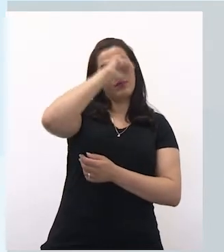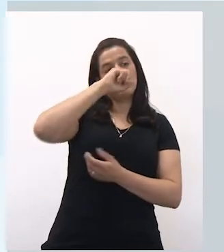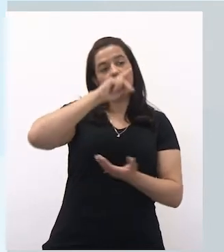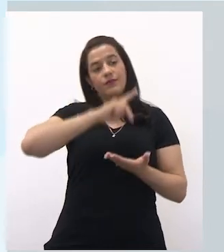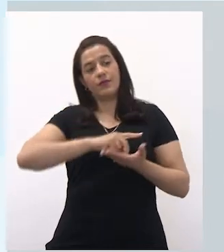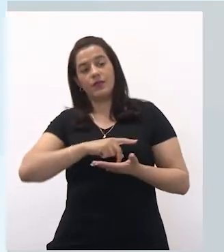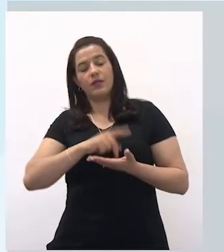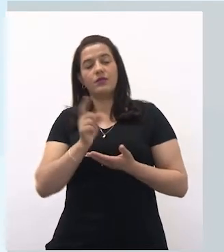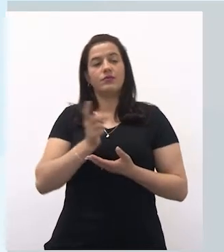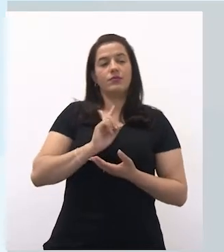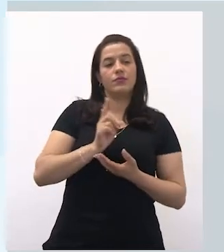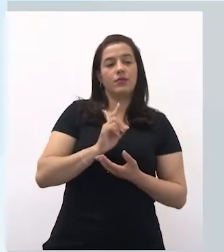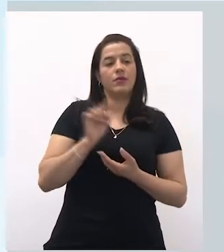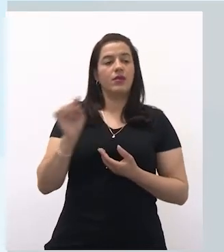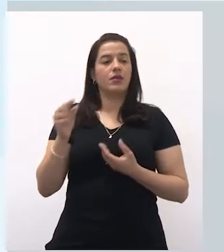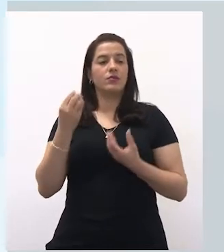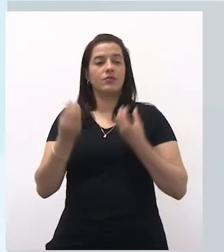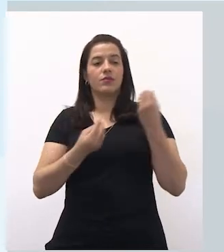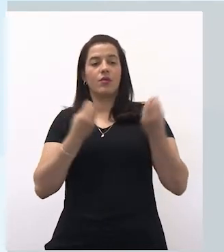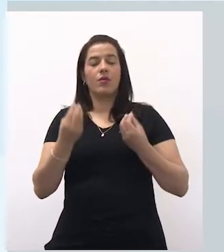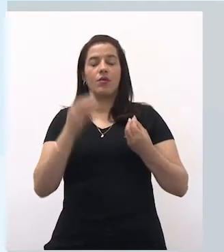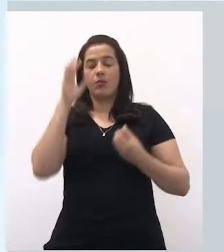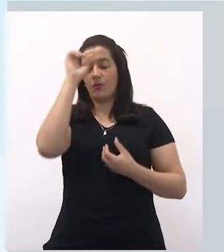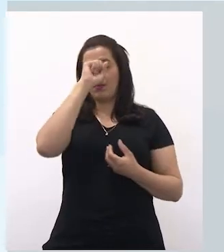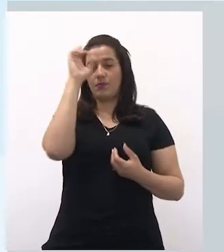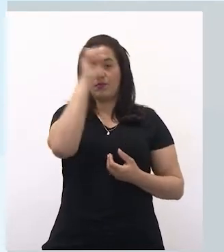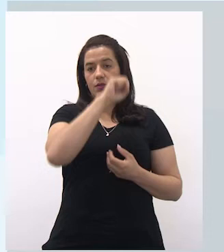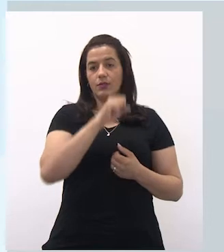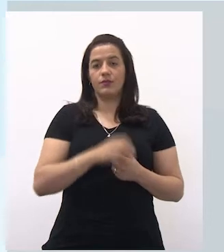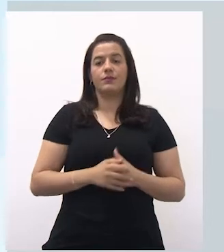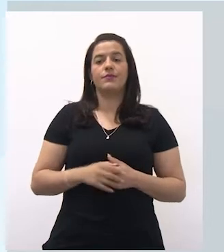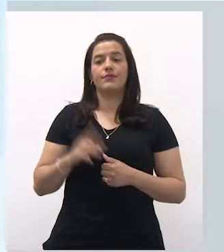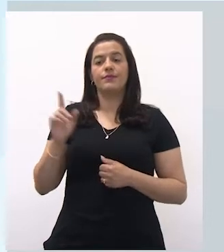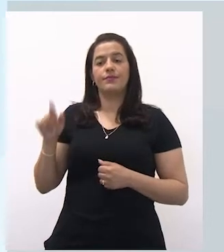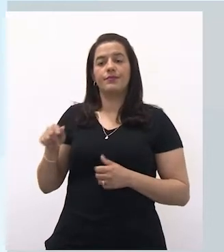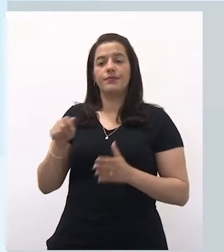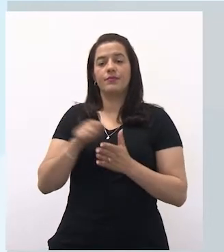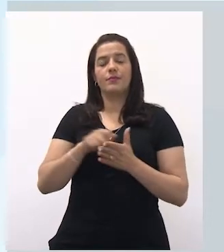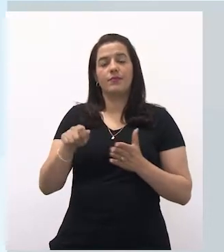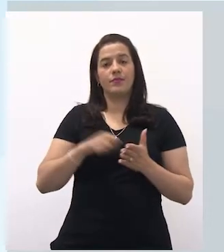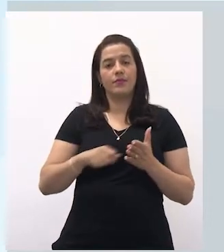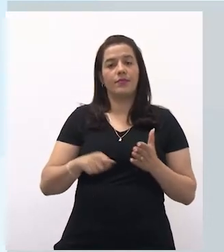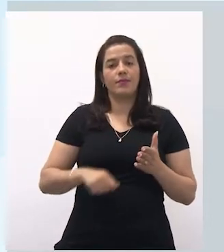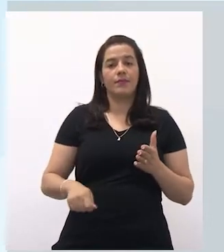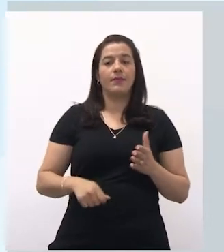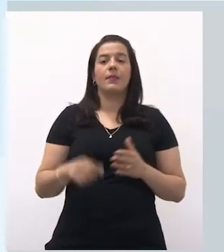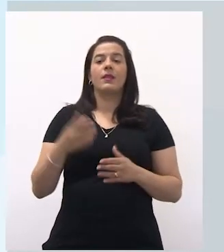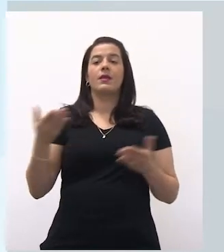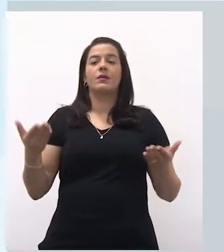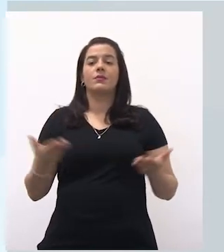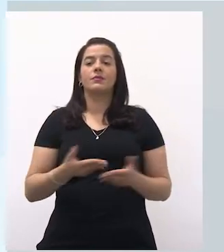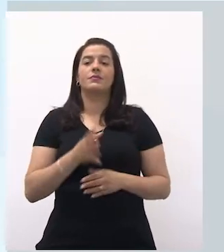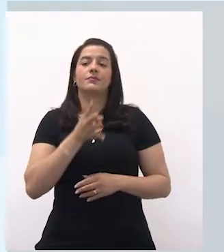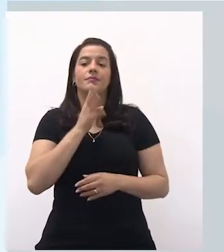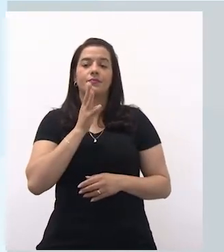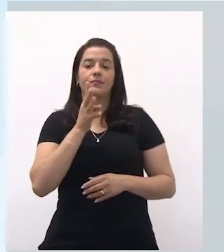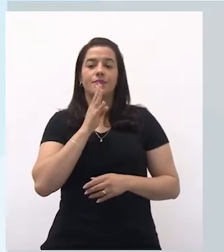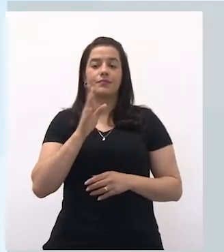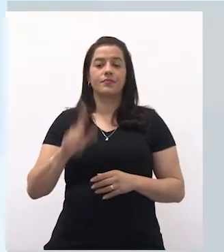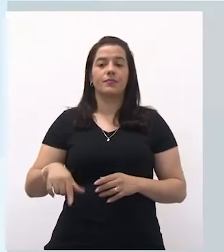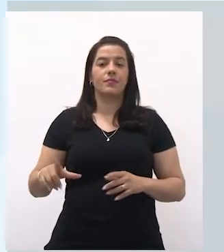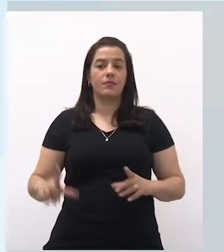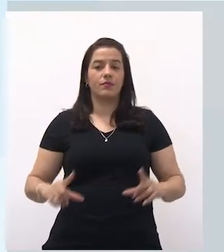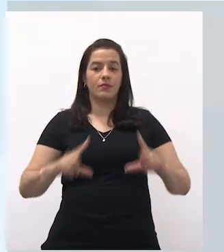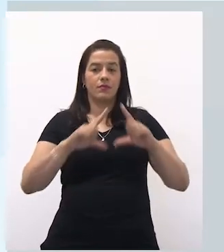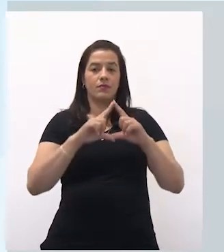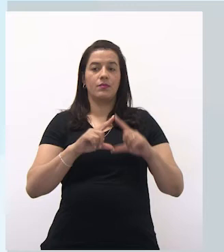como ele aprendia. Então, para isso, ele lançou mão da taxonomia que hoje é conhecida como taxonomia de